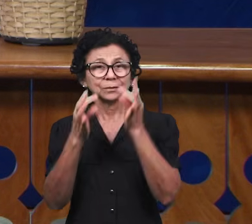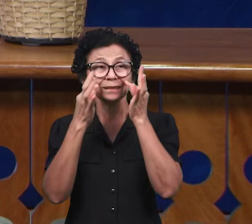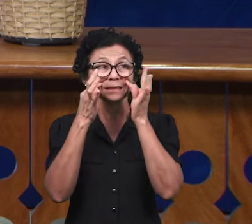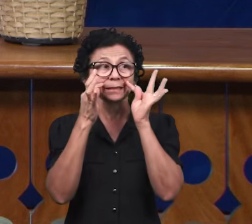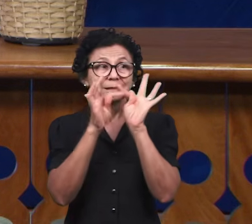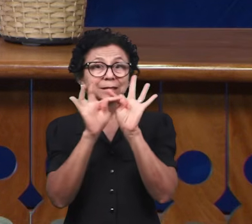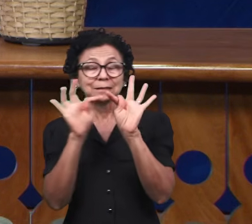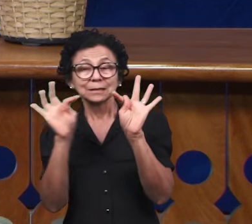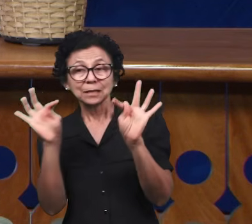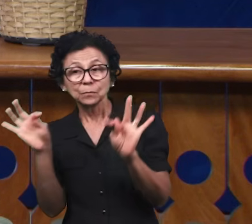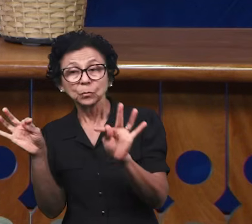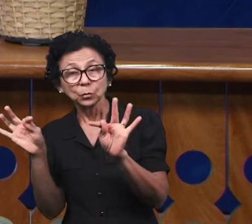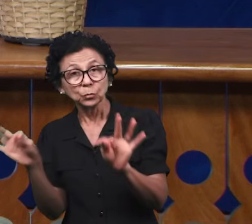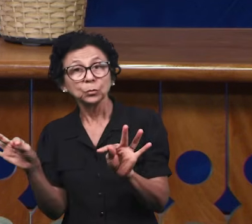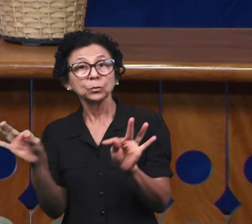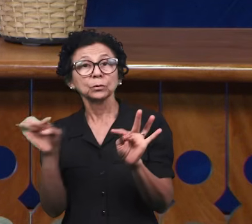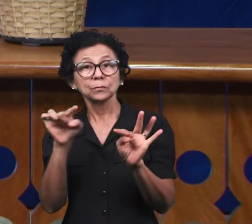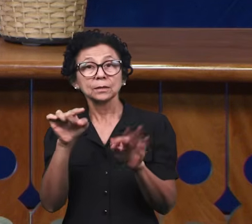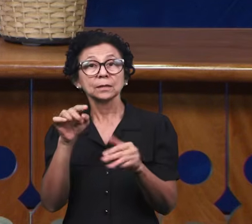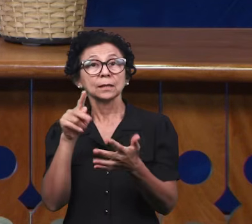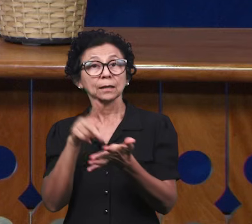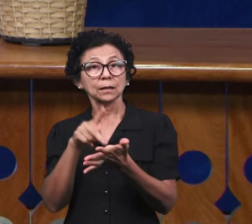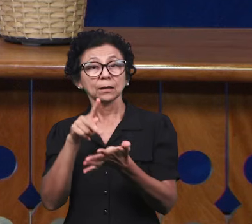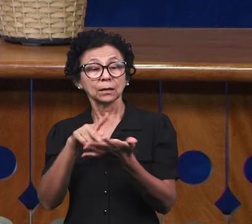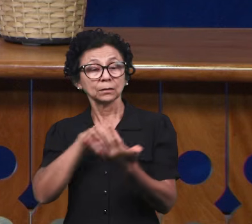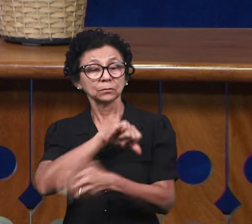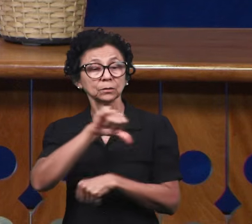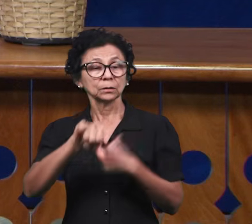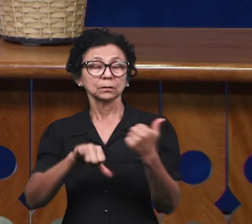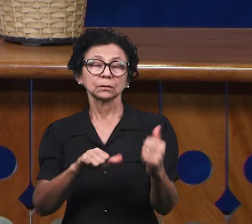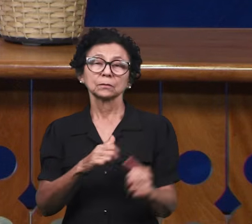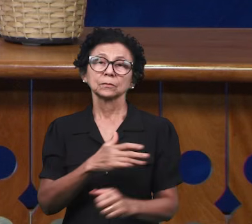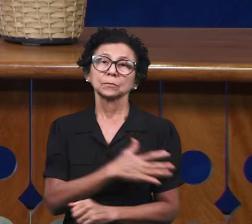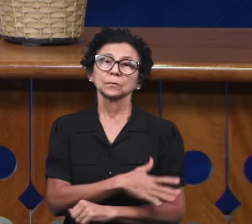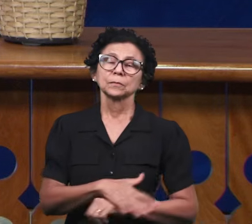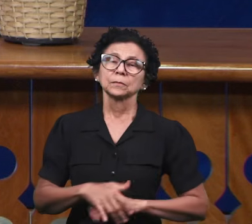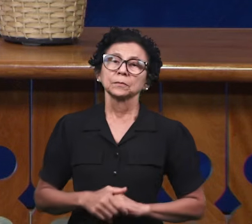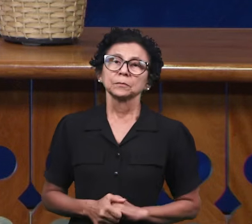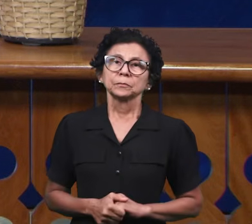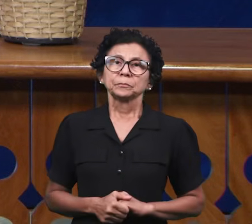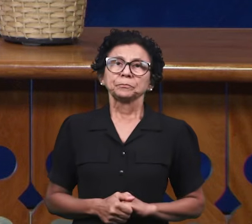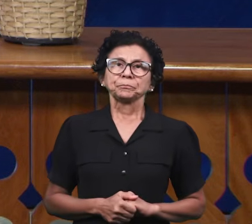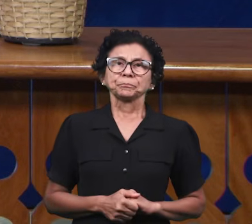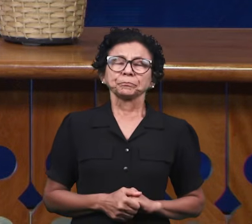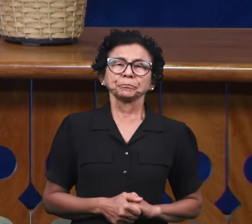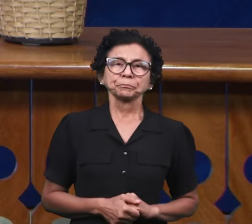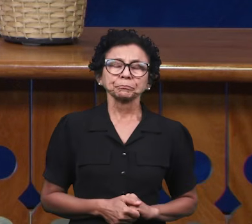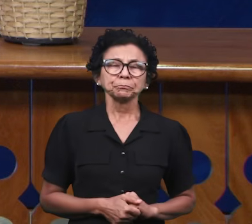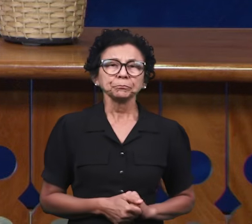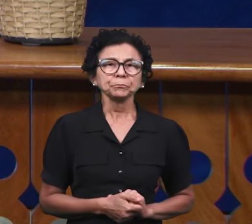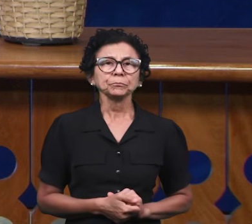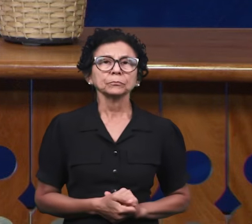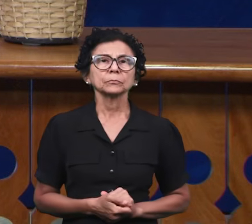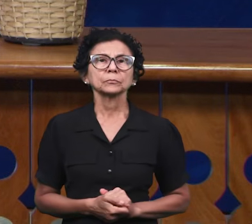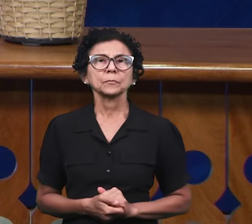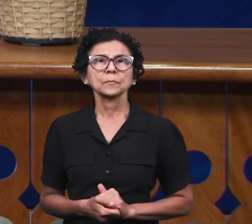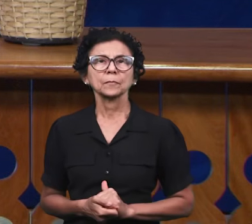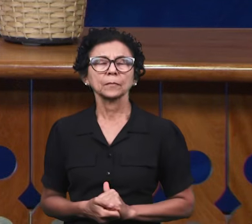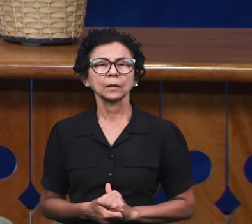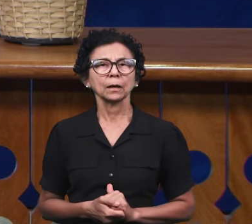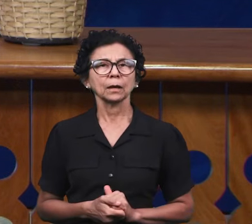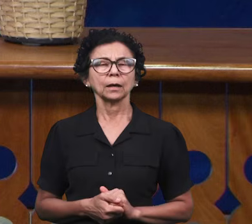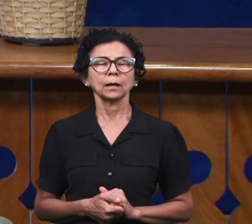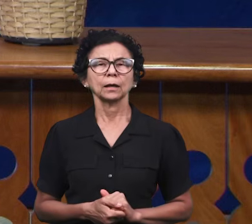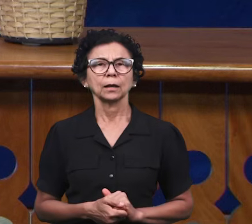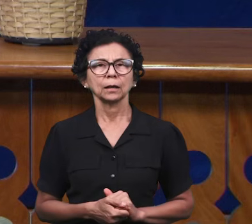de alguém que teve a sua vida mudada e transformada e aplicar as orientações. Nós temos os alvos que nós oramos todos os